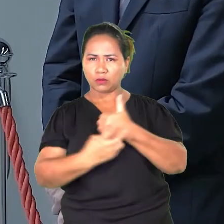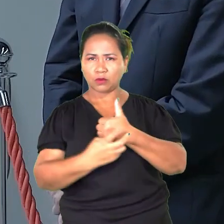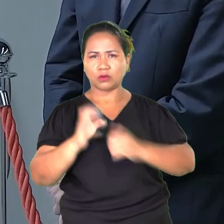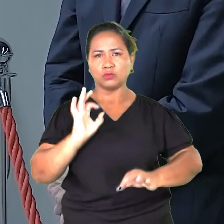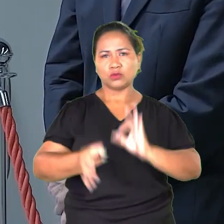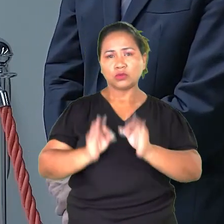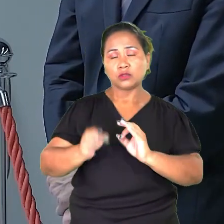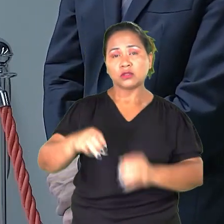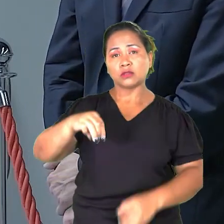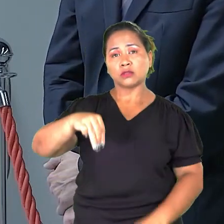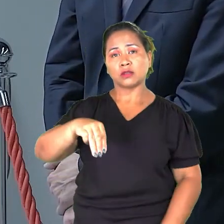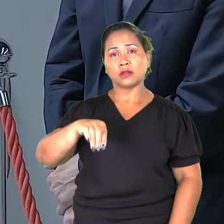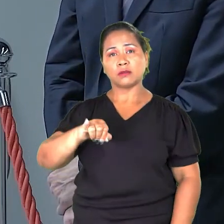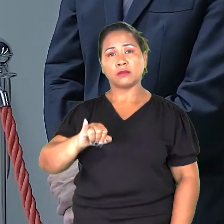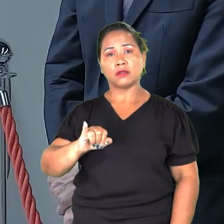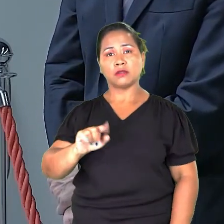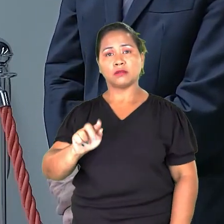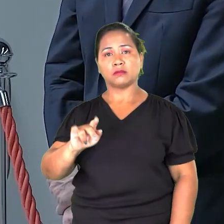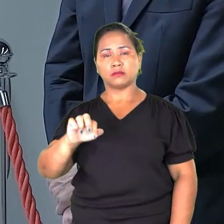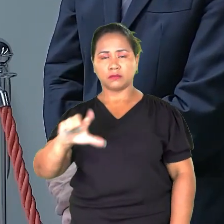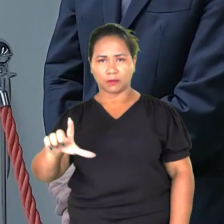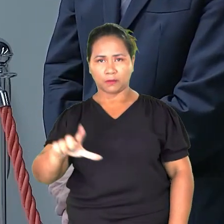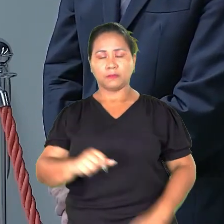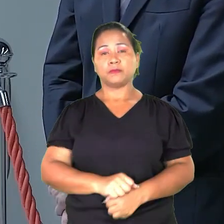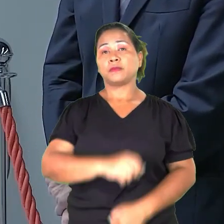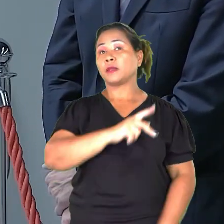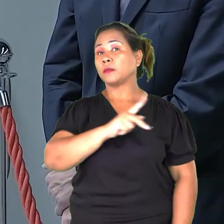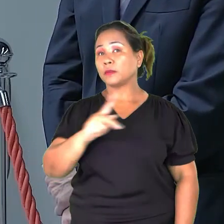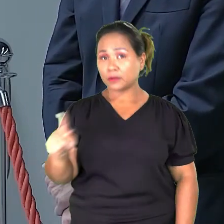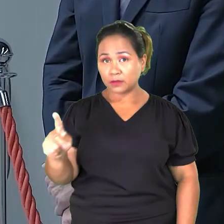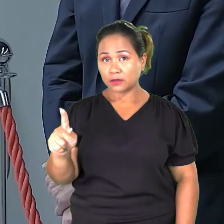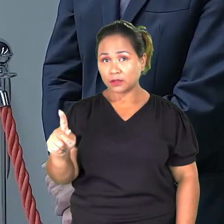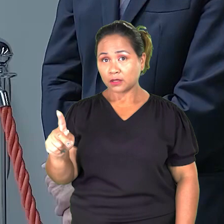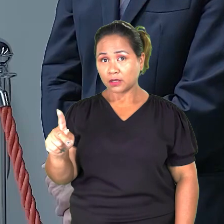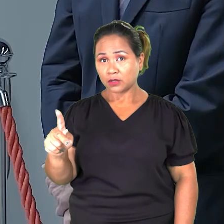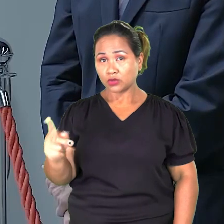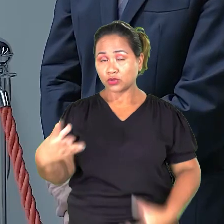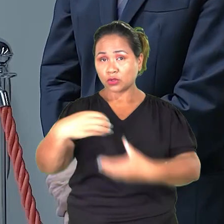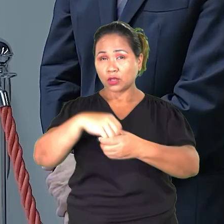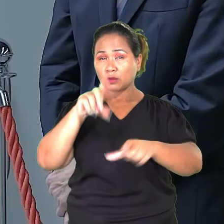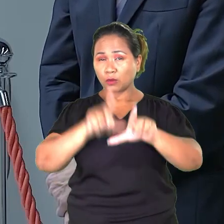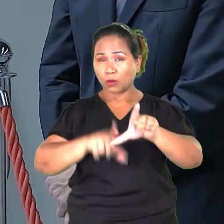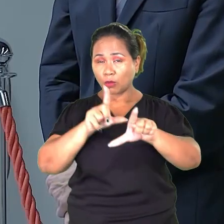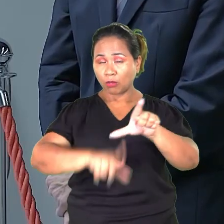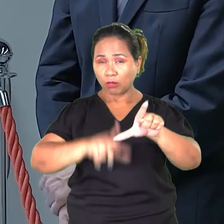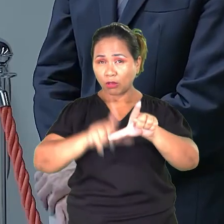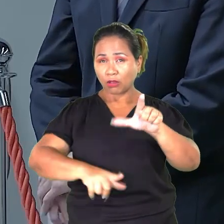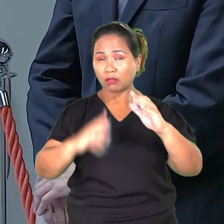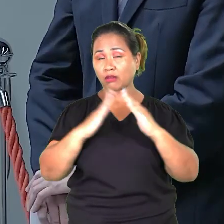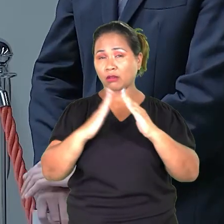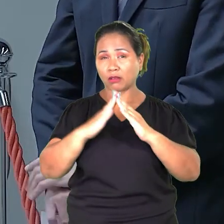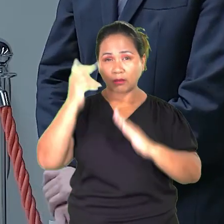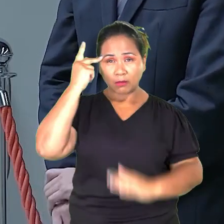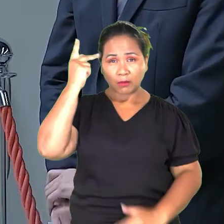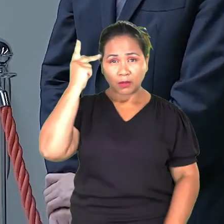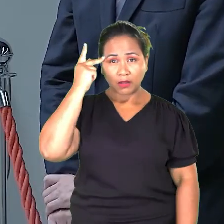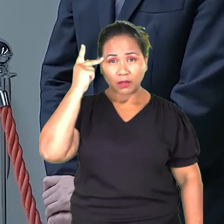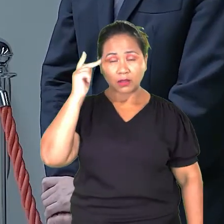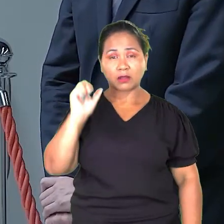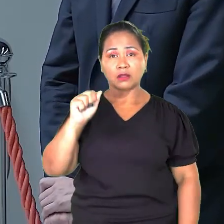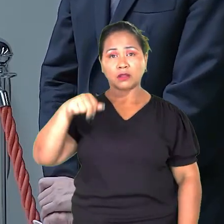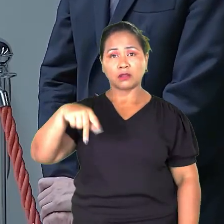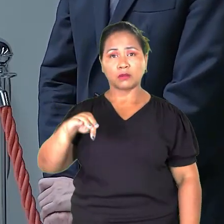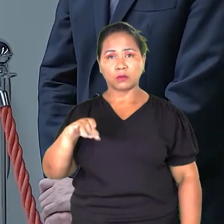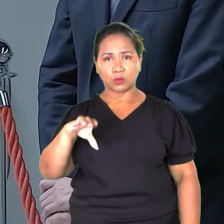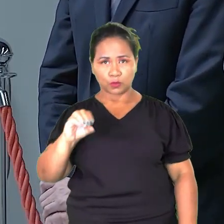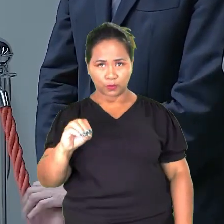Justiça, Miguel Elias da Fara. Do presidente da Academia Paulista de Letras, o senhor Antônio Penteado